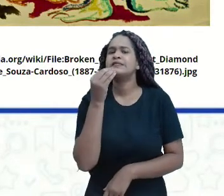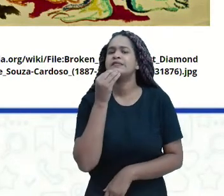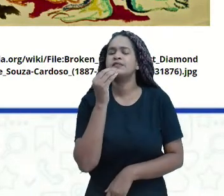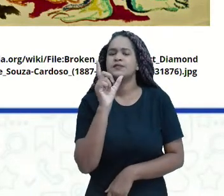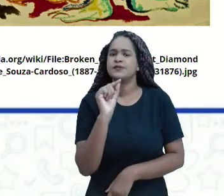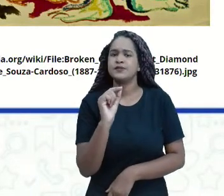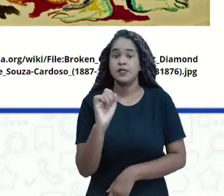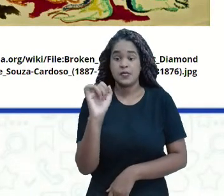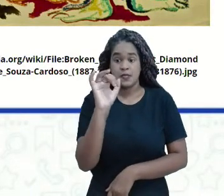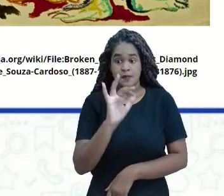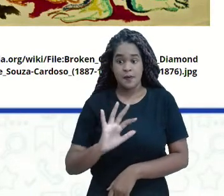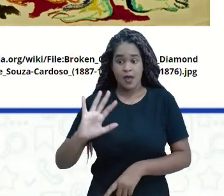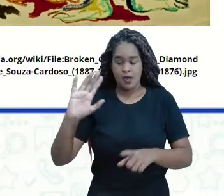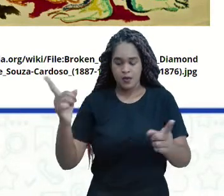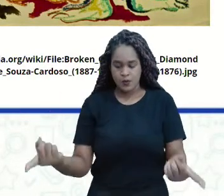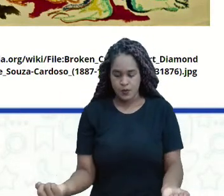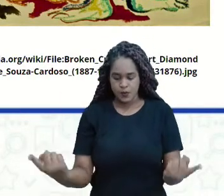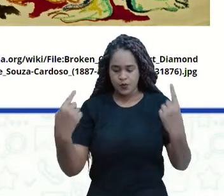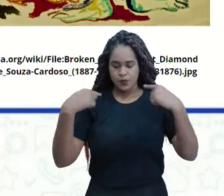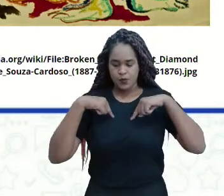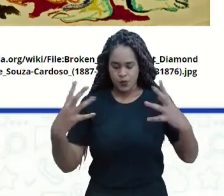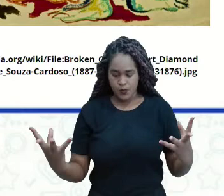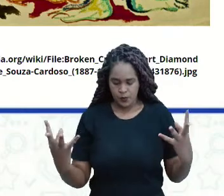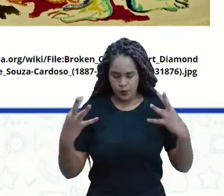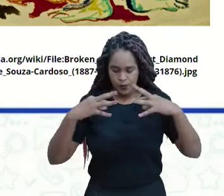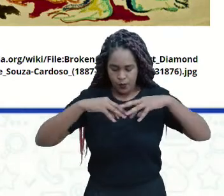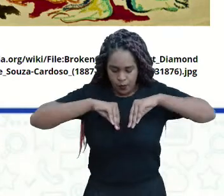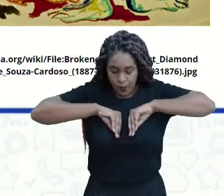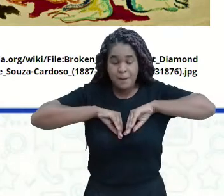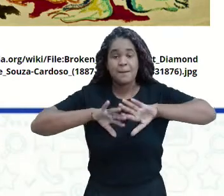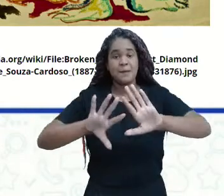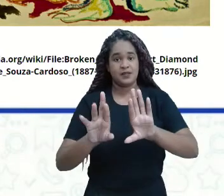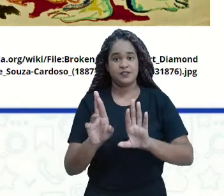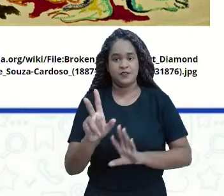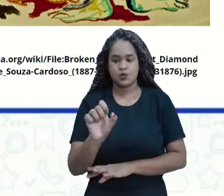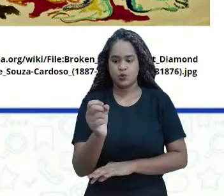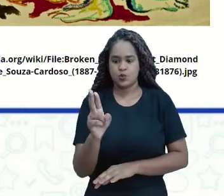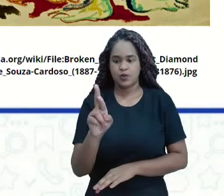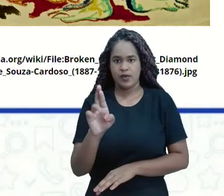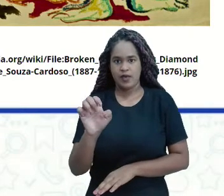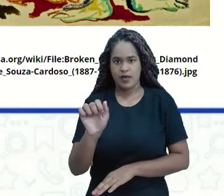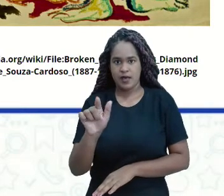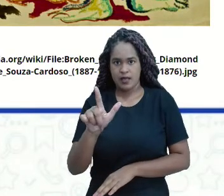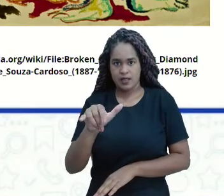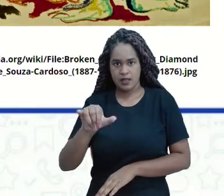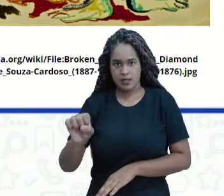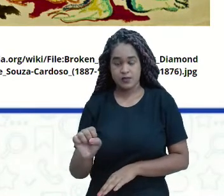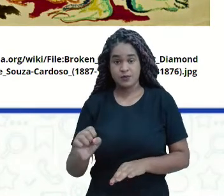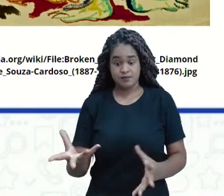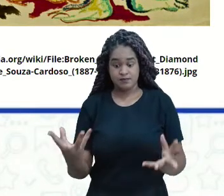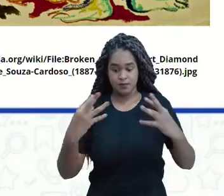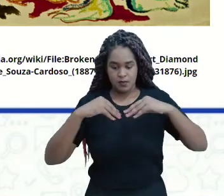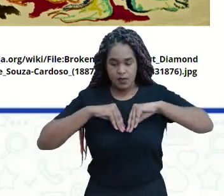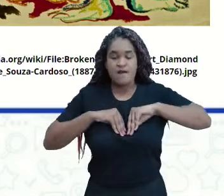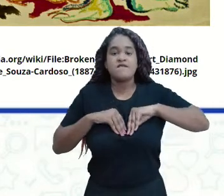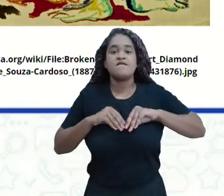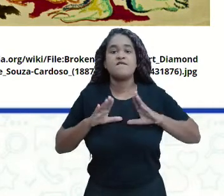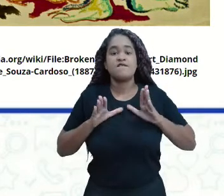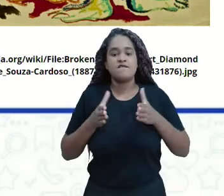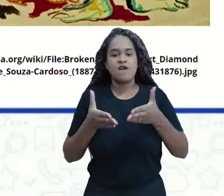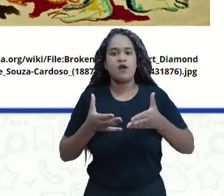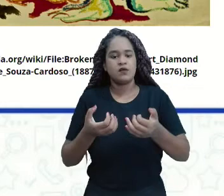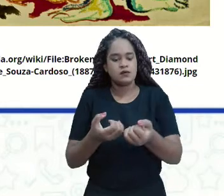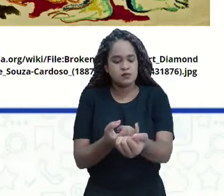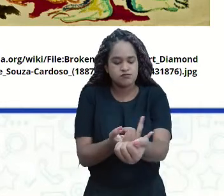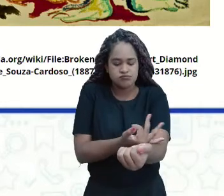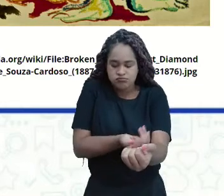imagens internas também, só que de um jeito diferente do surrealismo. Aí dando muita ênfase para os sentimentos, né? Para toda